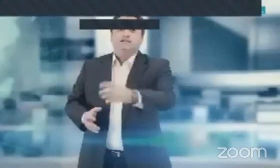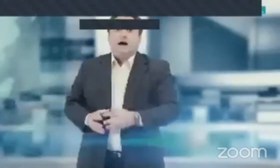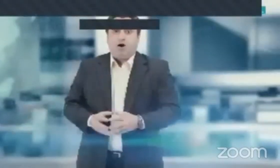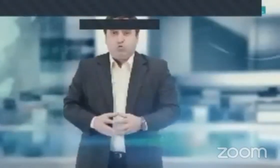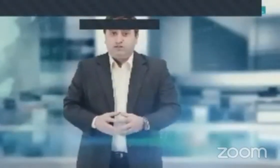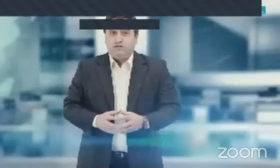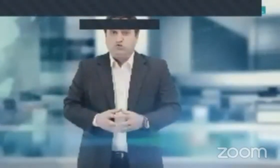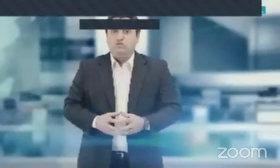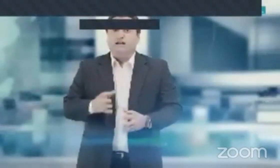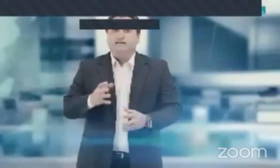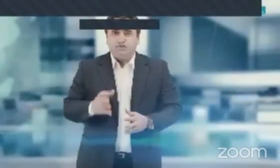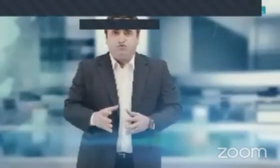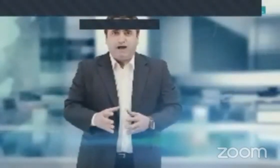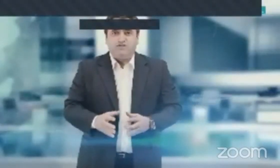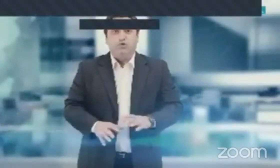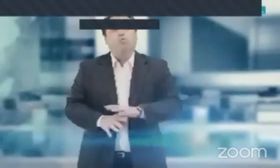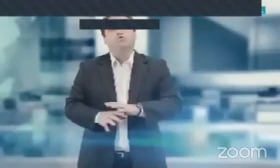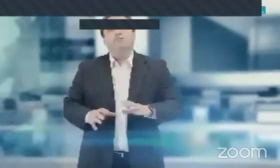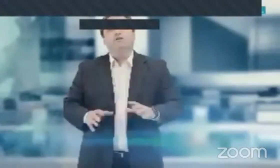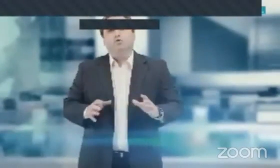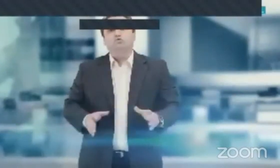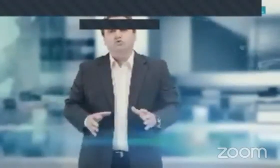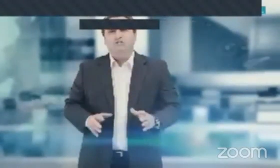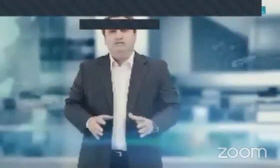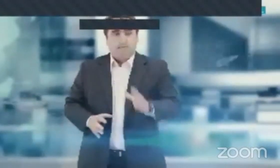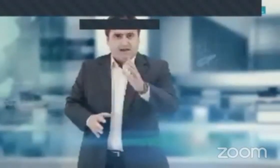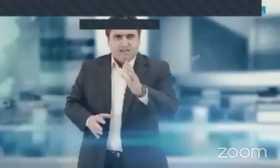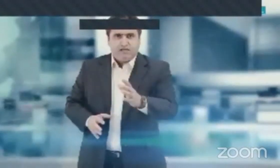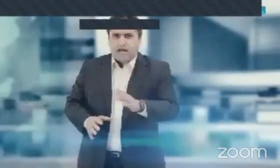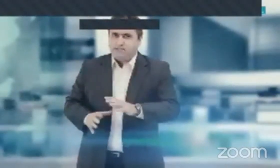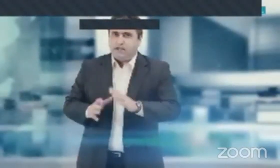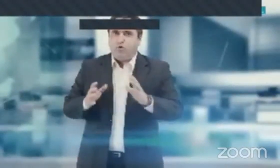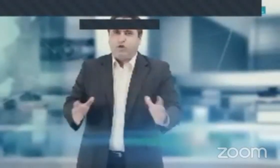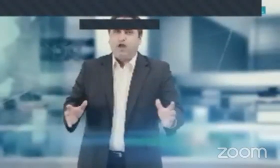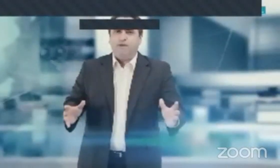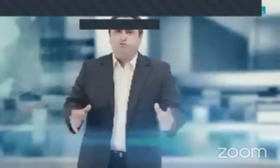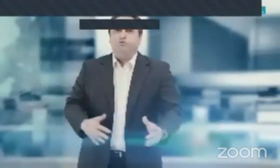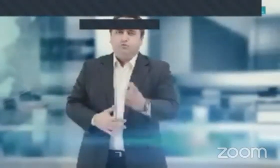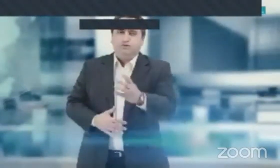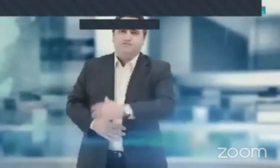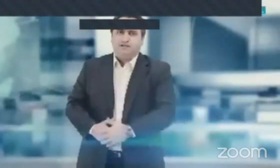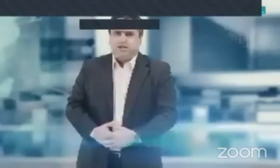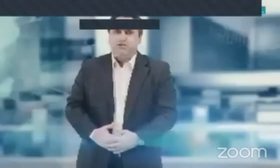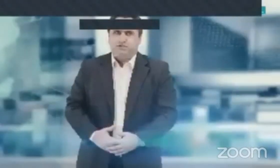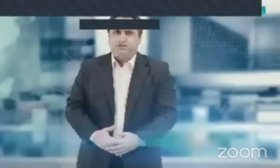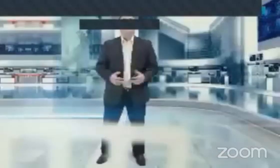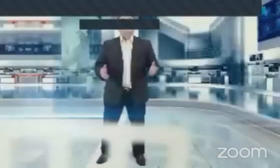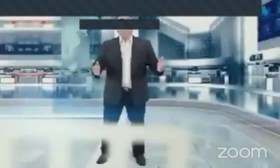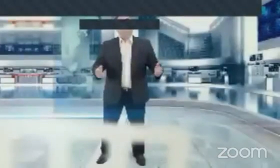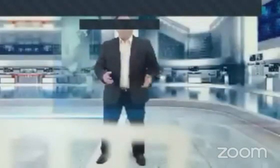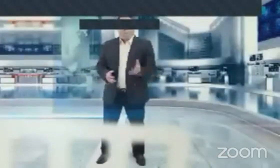preciso utilizar algo que as pessoas têm acesso fácil e consomem todos os dias para que a eficácia em qualquer método pudesse ser